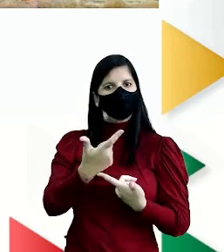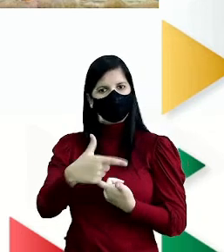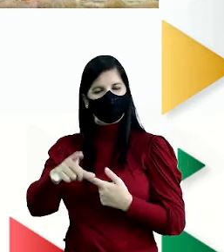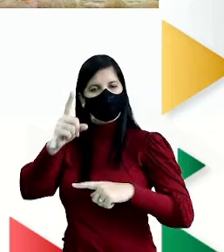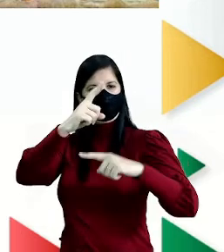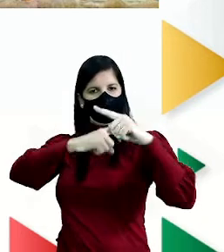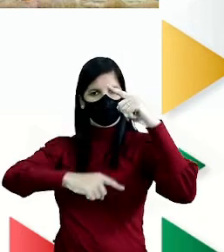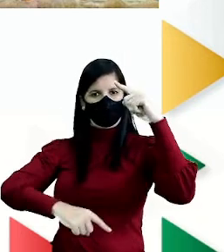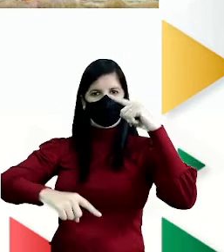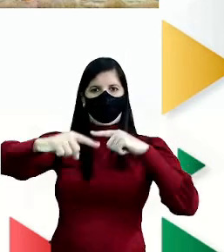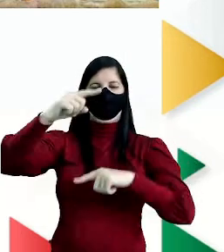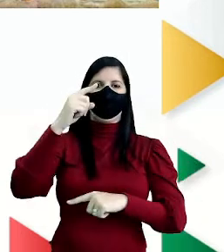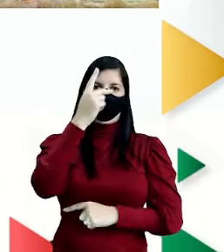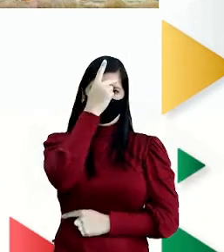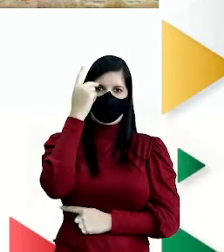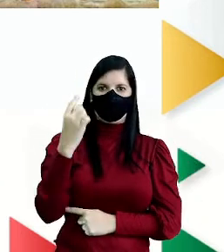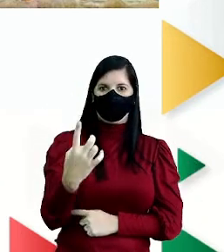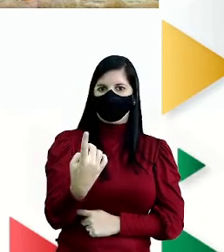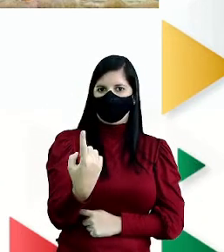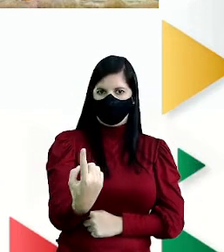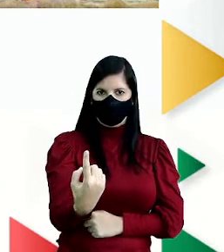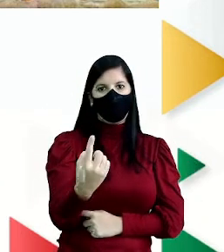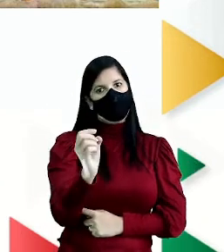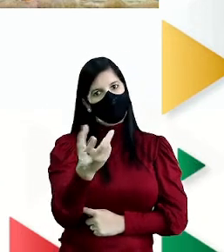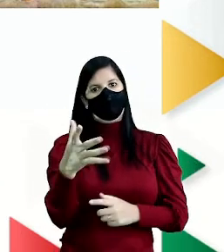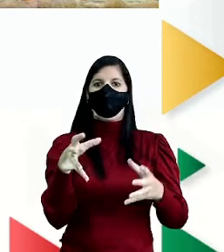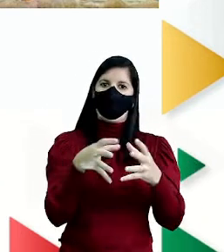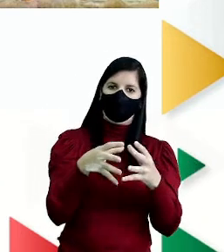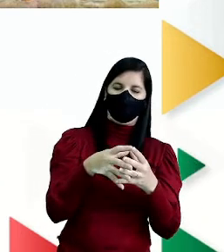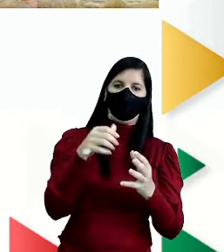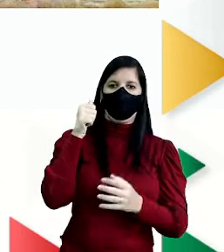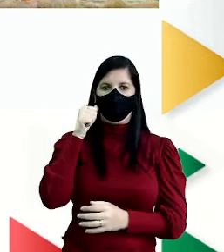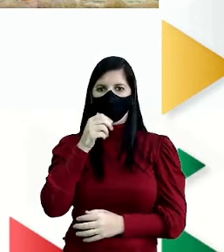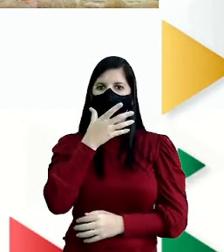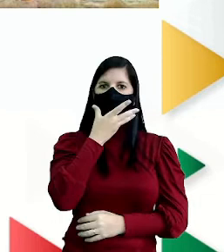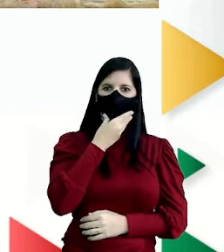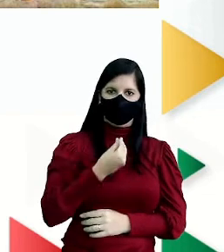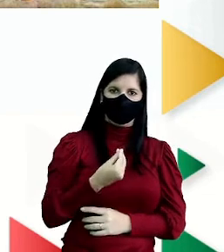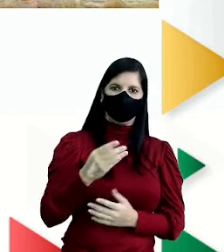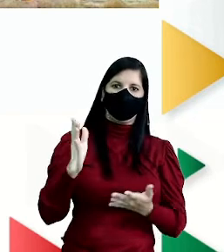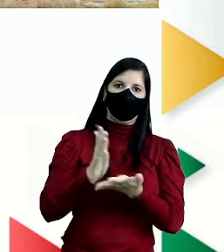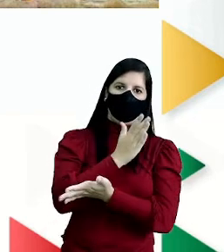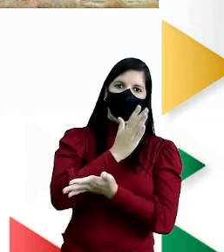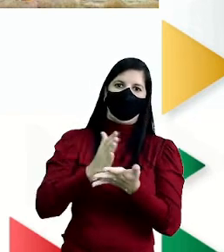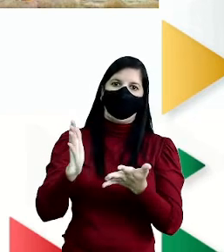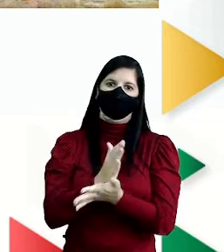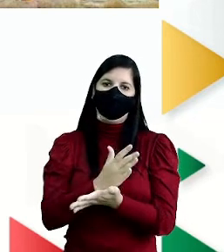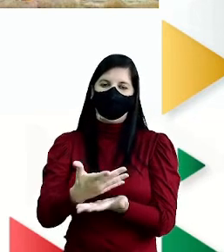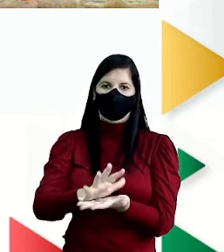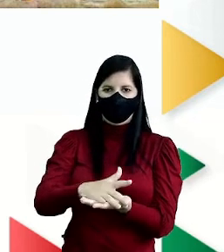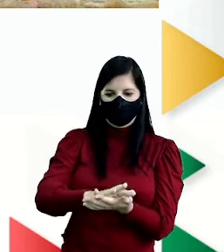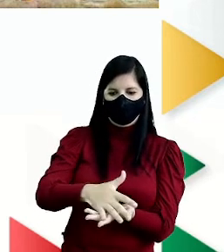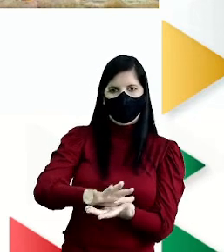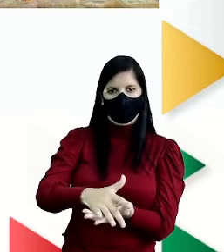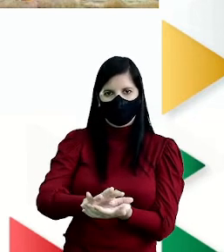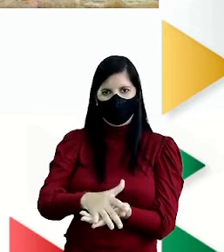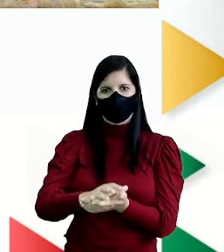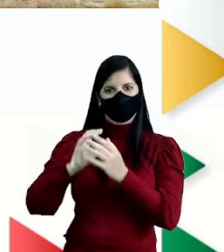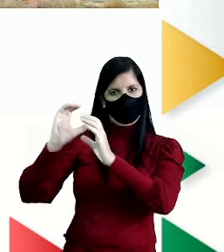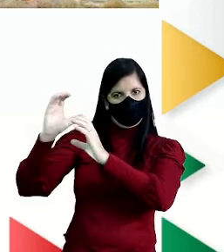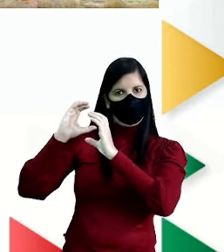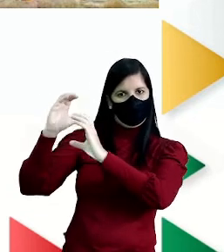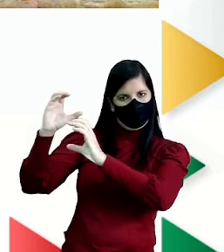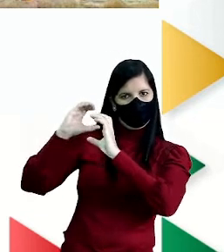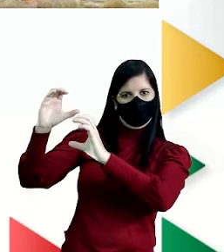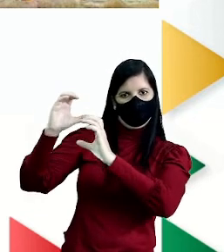Eram executadas por apenas uma pessoa ou por grupo de homens e mulheres. Alguns dançarinos tocavam pandeiro, chocalhos ou castanholas.